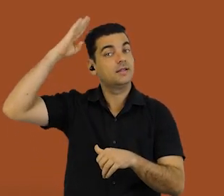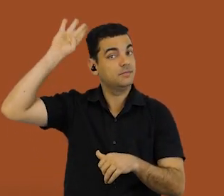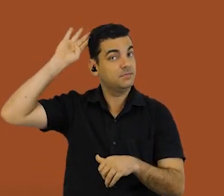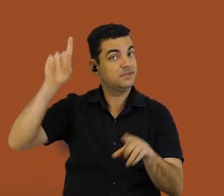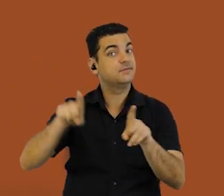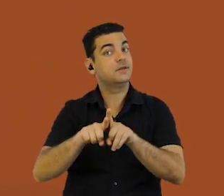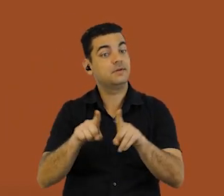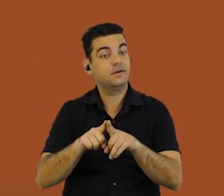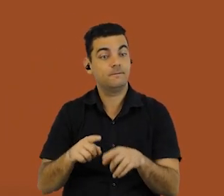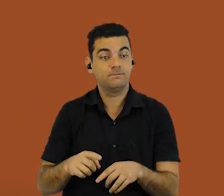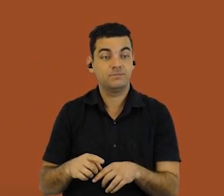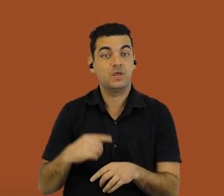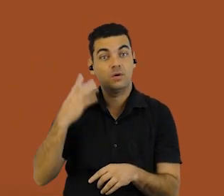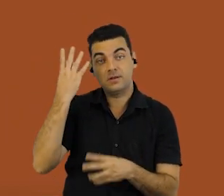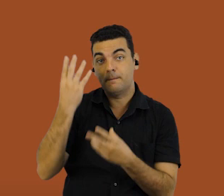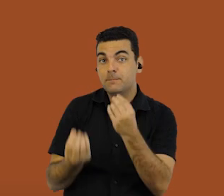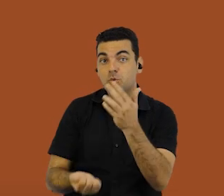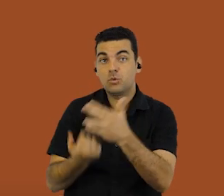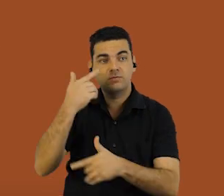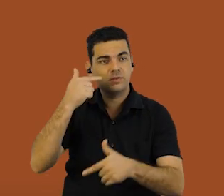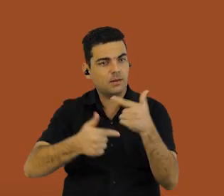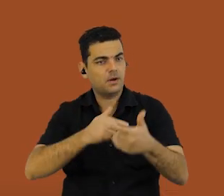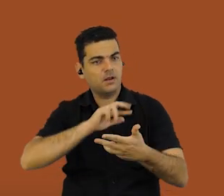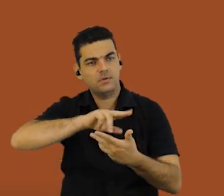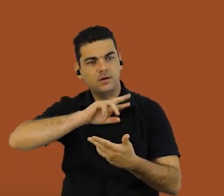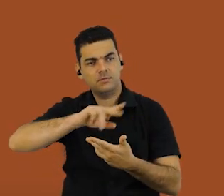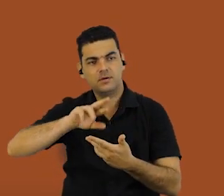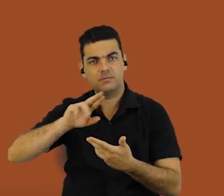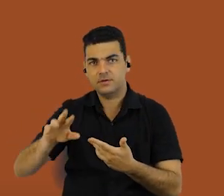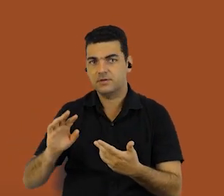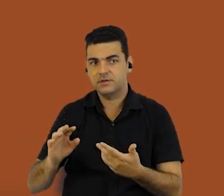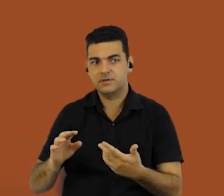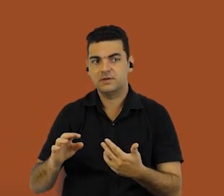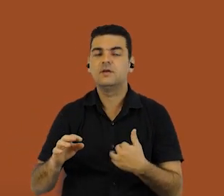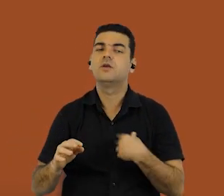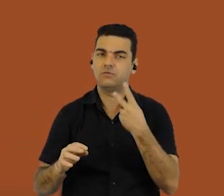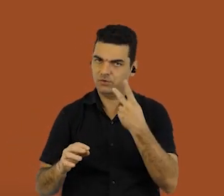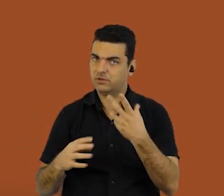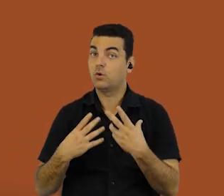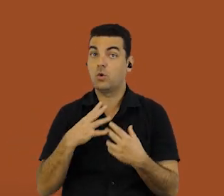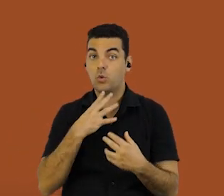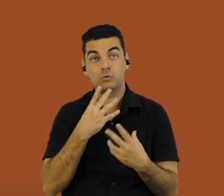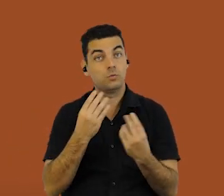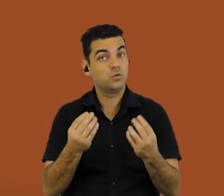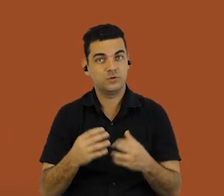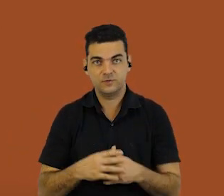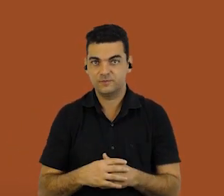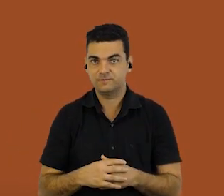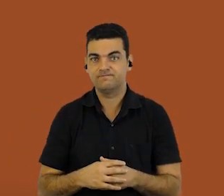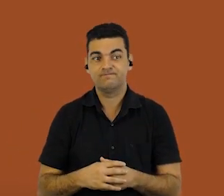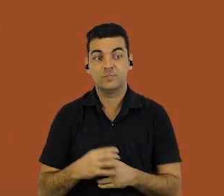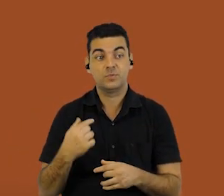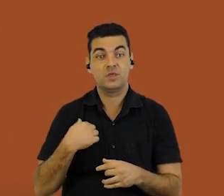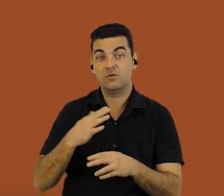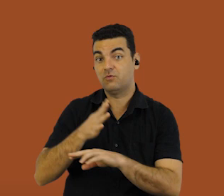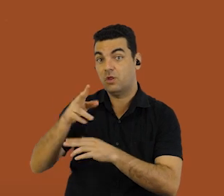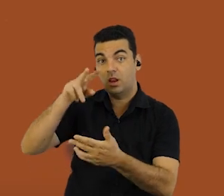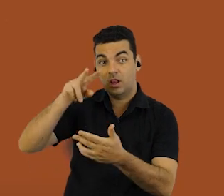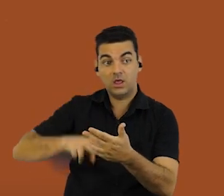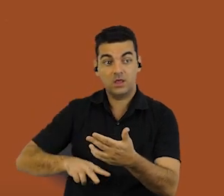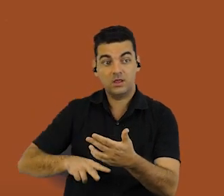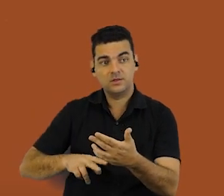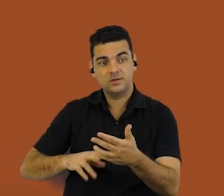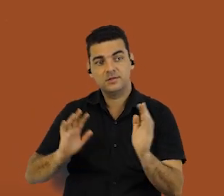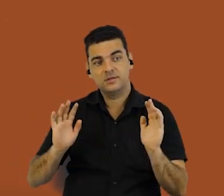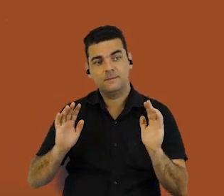porque eu acho que existe uma produção muito grande de trabalhos e dissertações. Eu falo isso assim, porque a gente às vezes vai consultar, tem